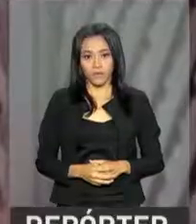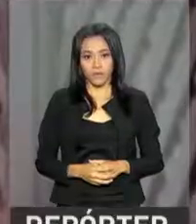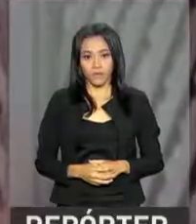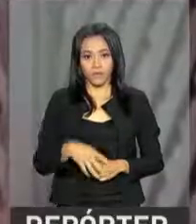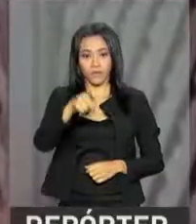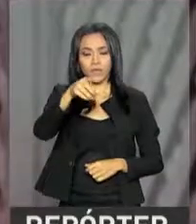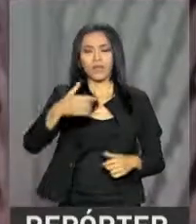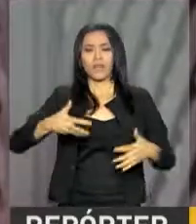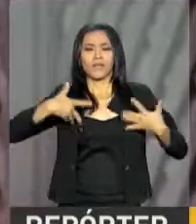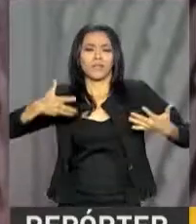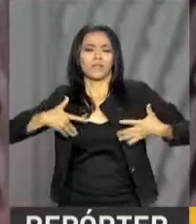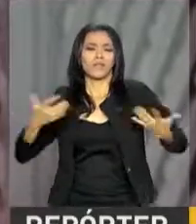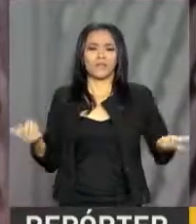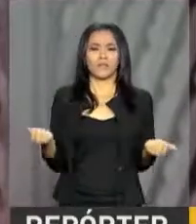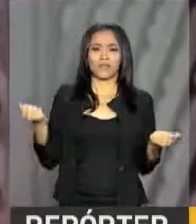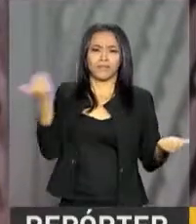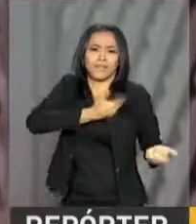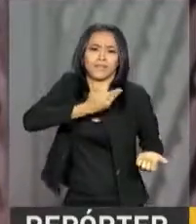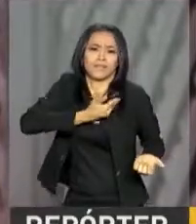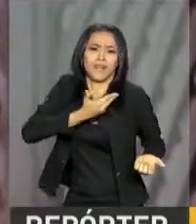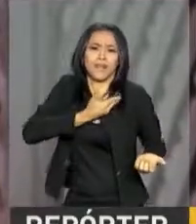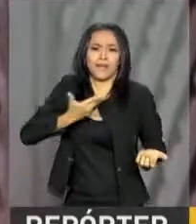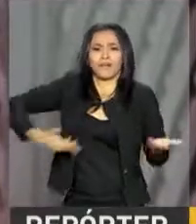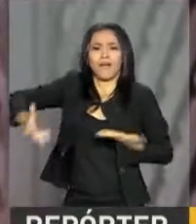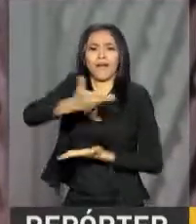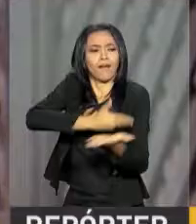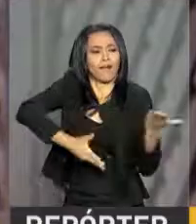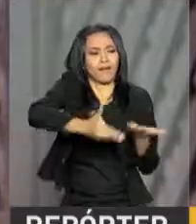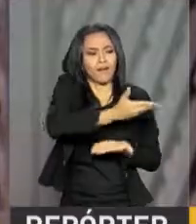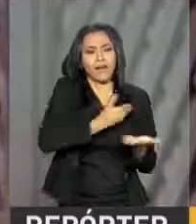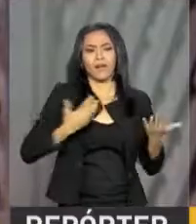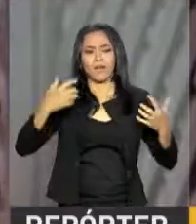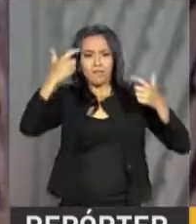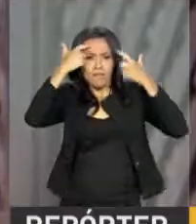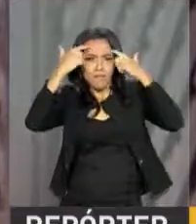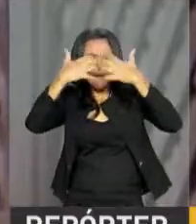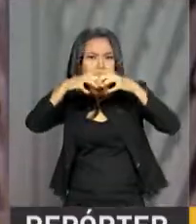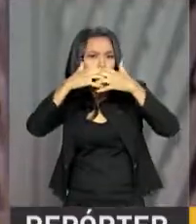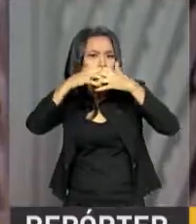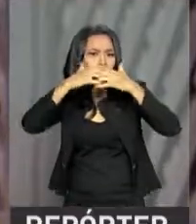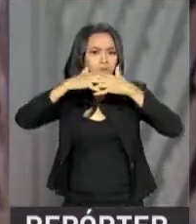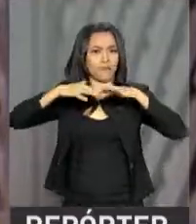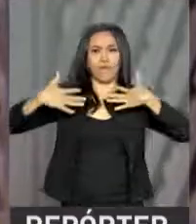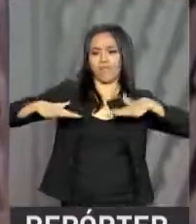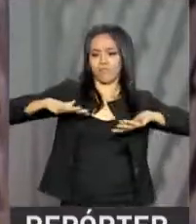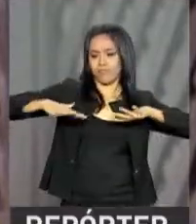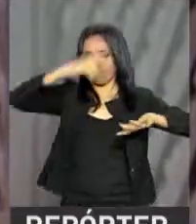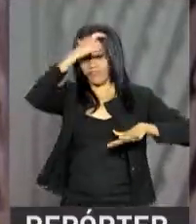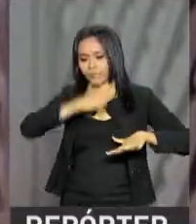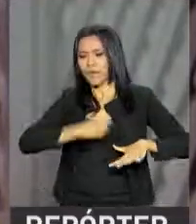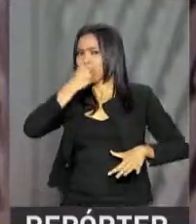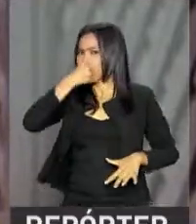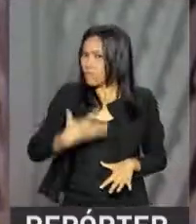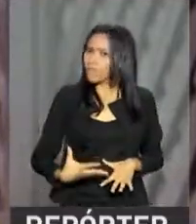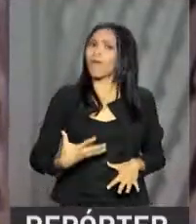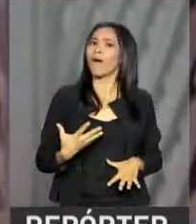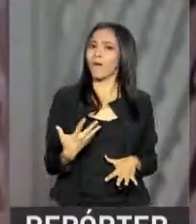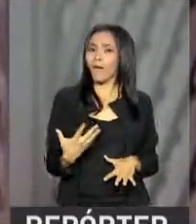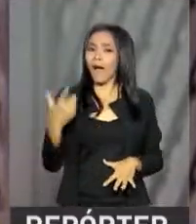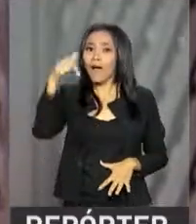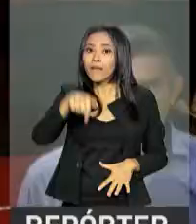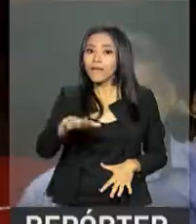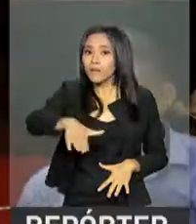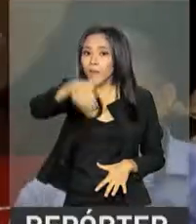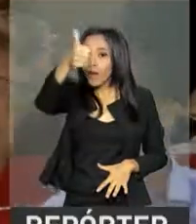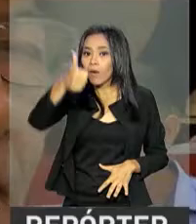Que alegria, amizade, o exercício que a gente faz, mental, é bom demais. Aqui é o que tem de